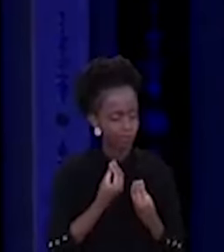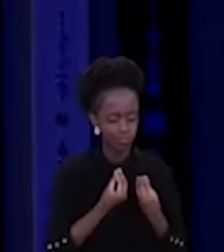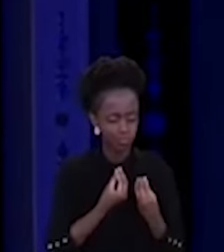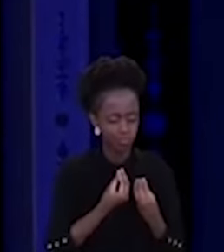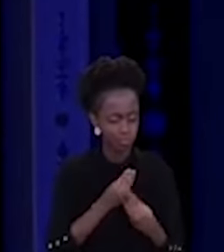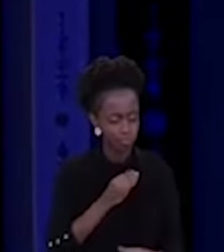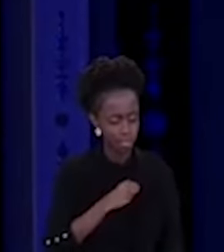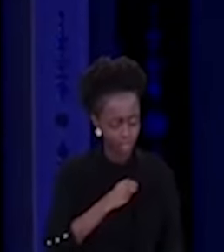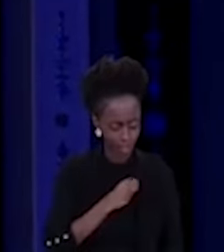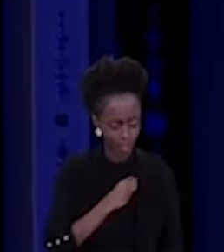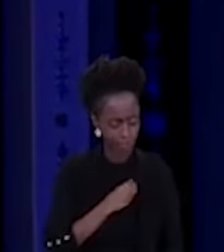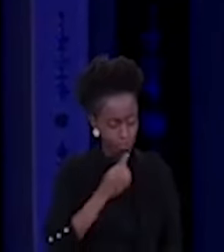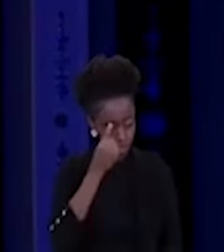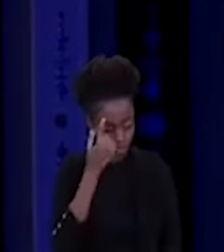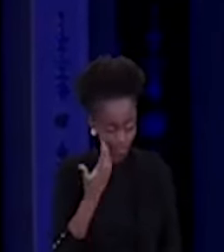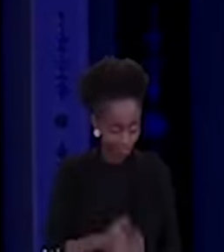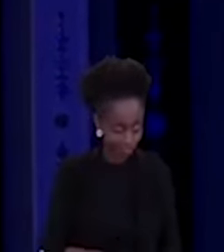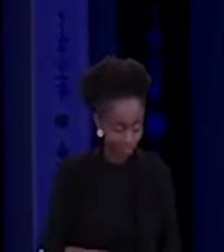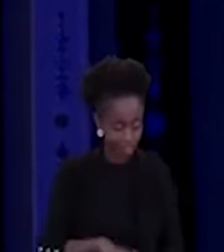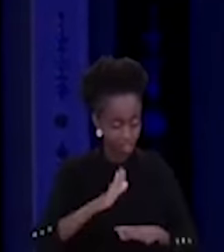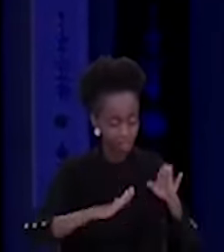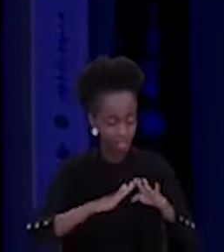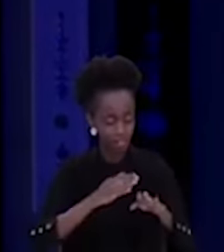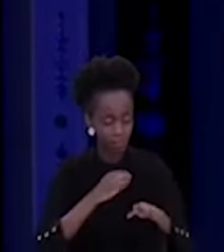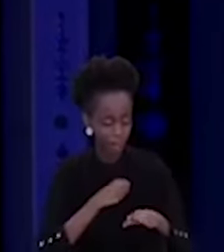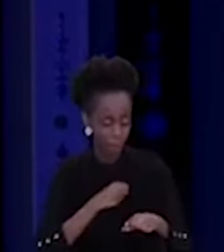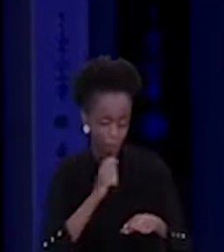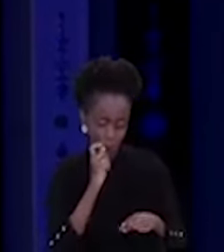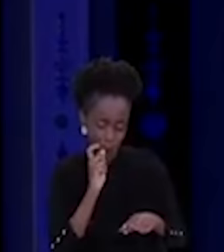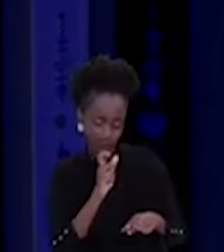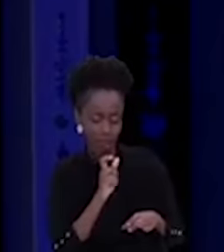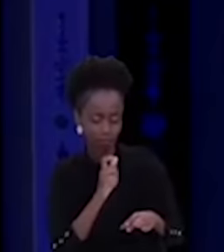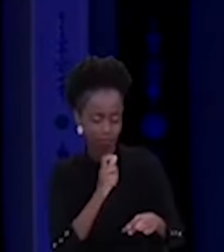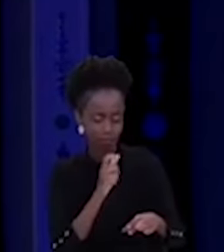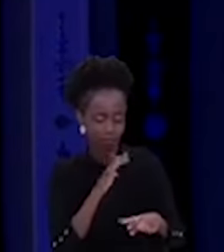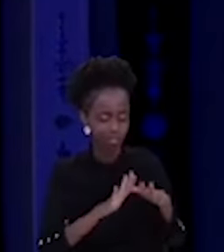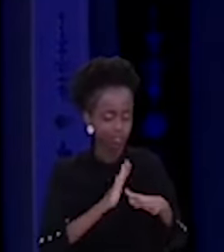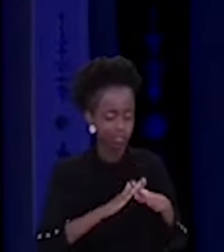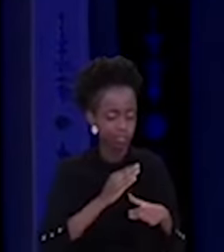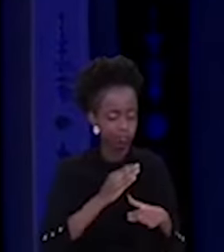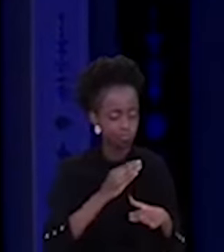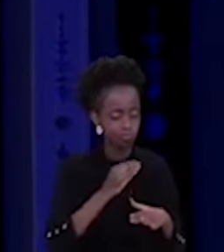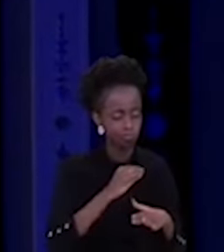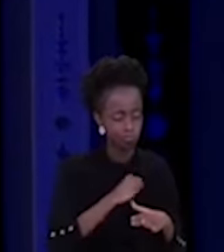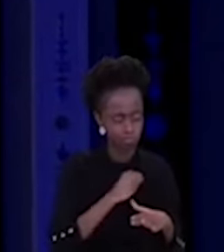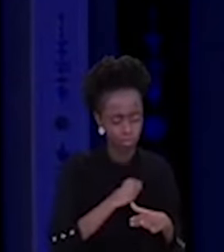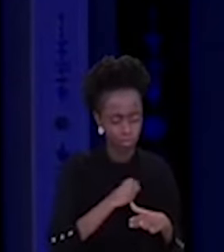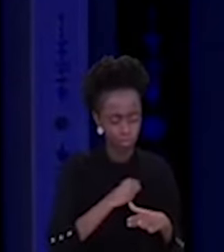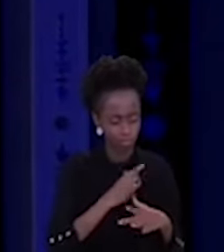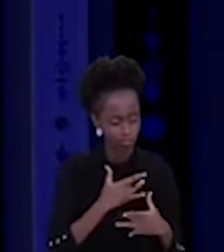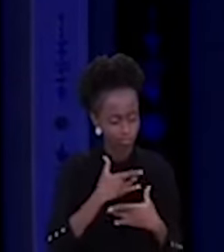com pensamentos, pecamos com palavras. Quando não pecamos com palavras, pecamos